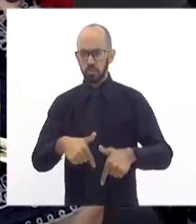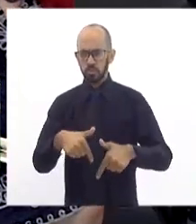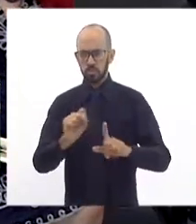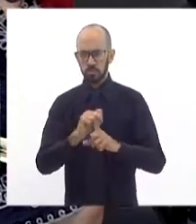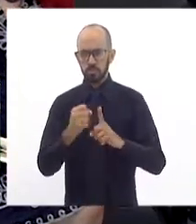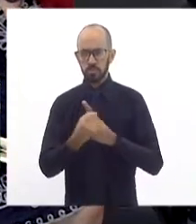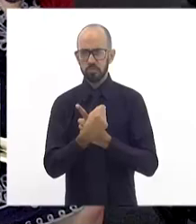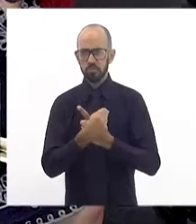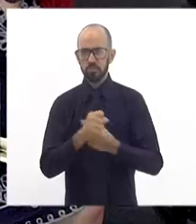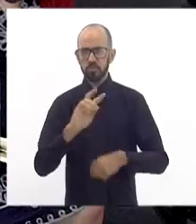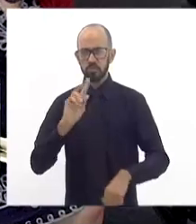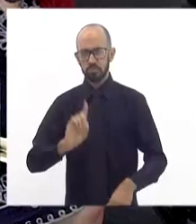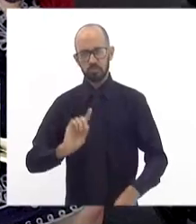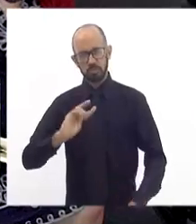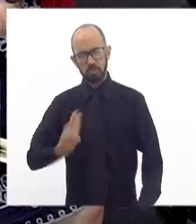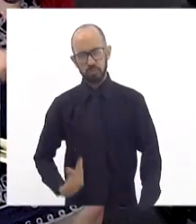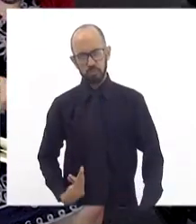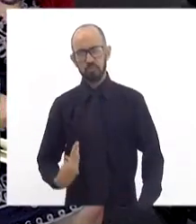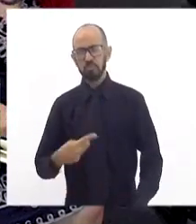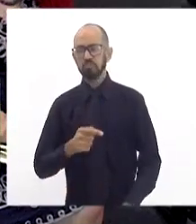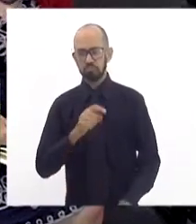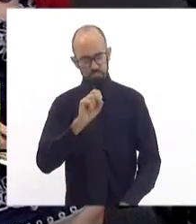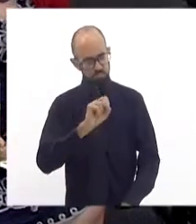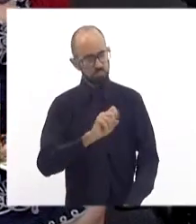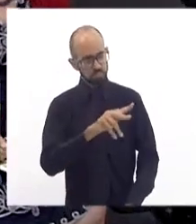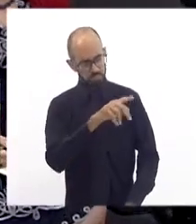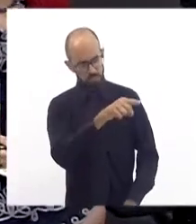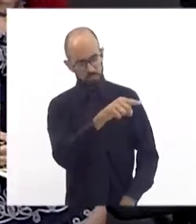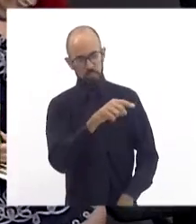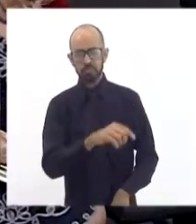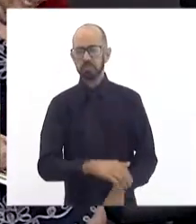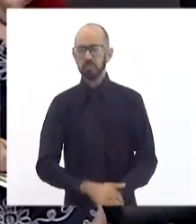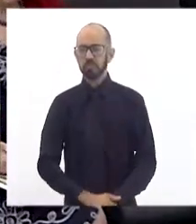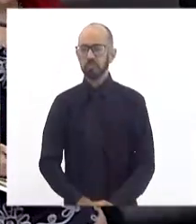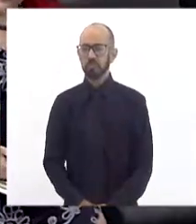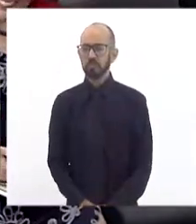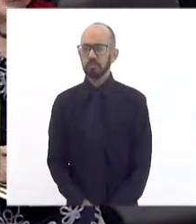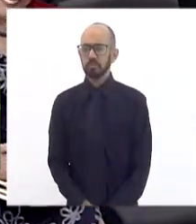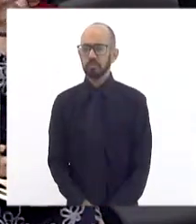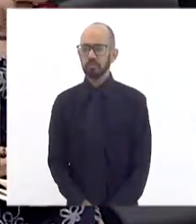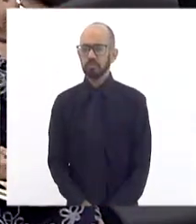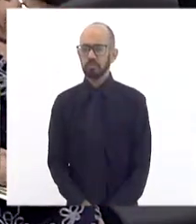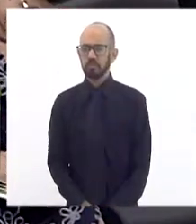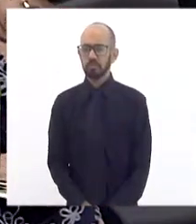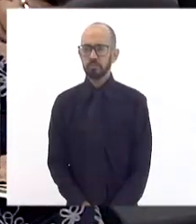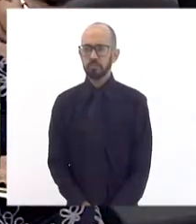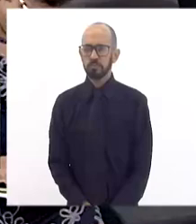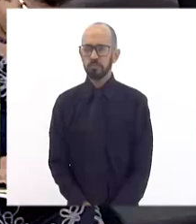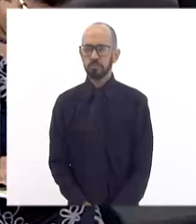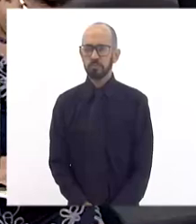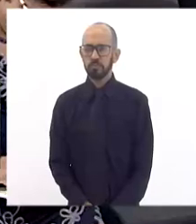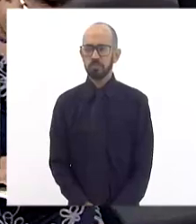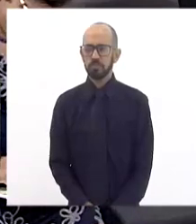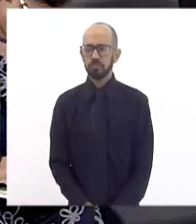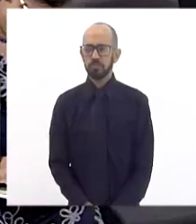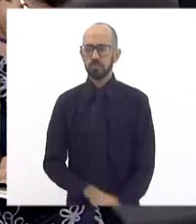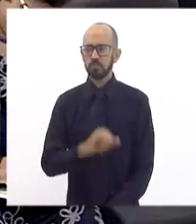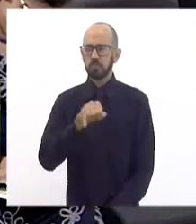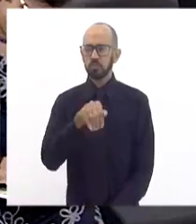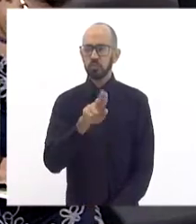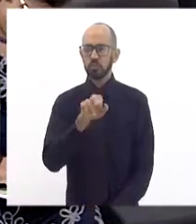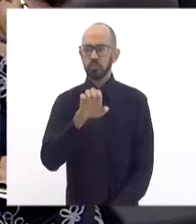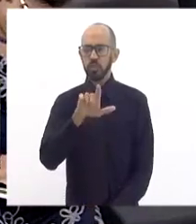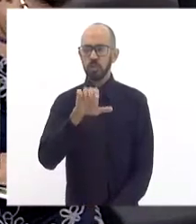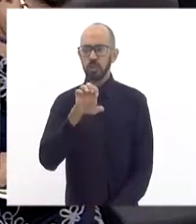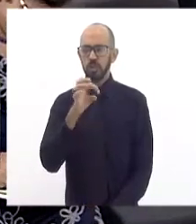e gestão de políticas públicas da presidência aí Ah tá bom tem que fazer a chamada de todos o juliete